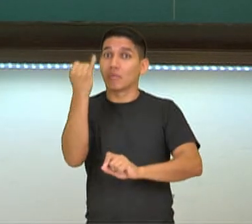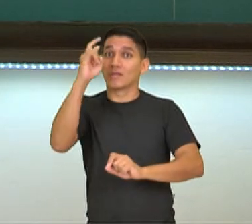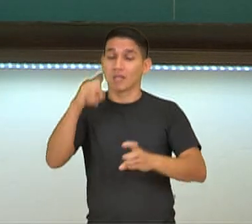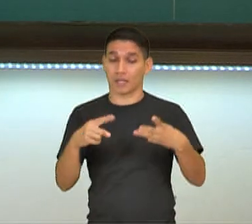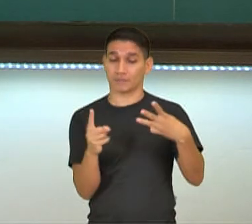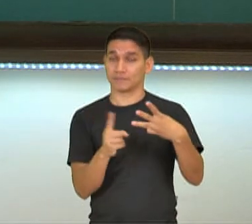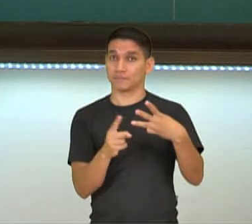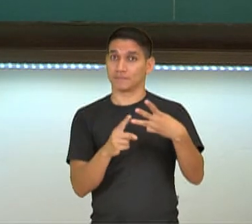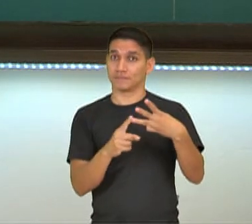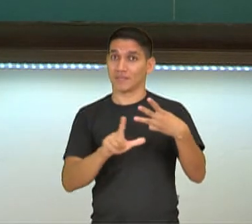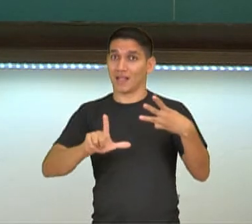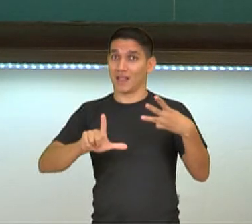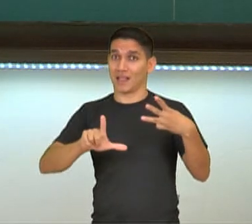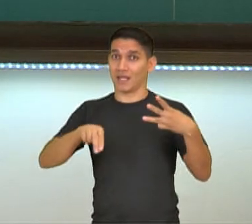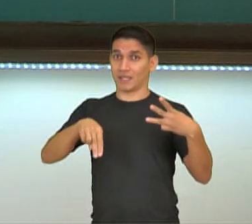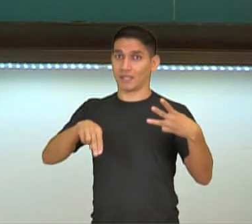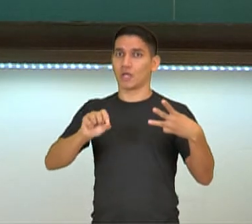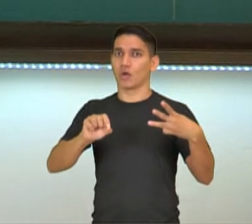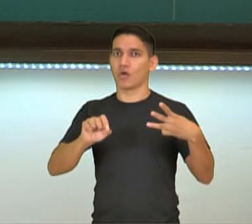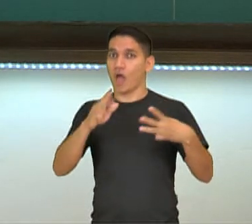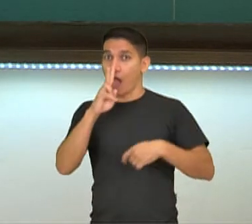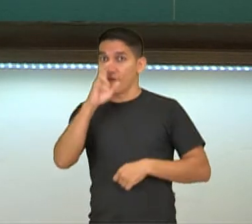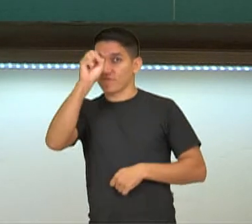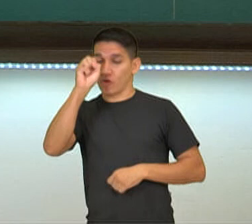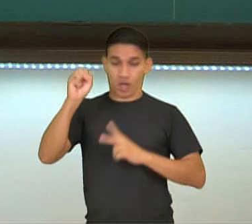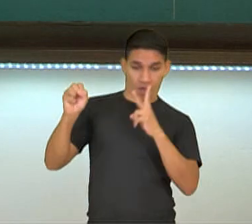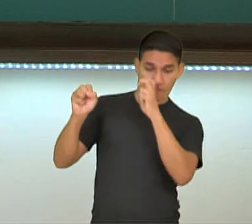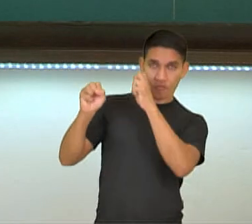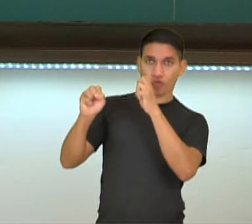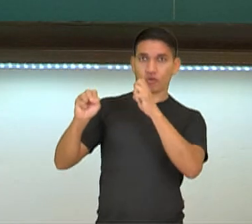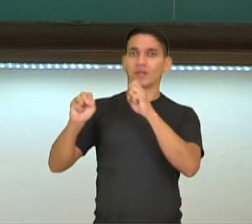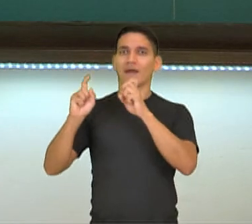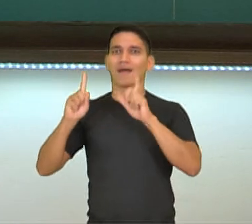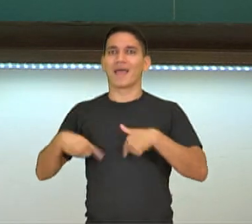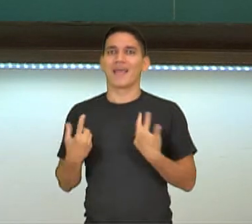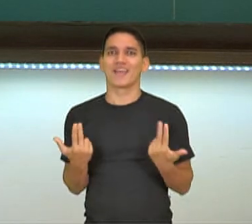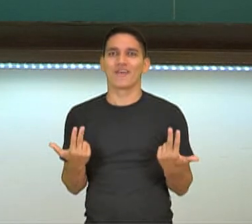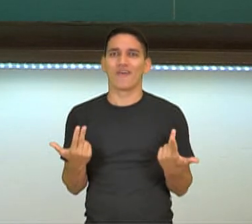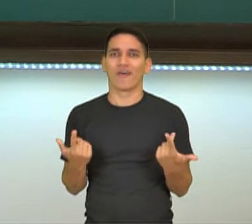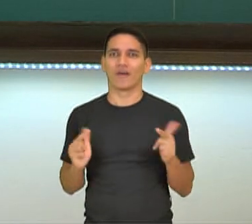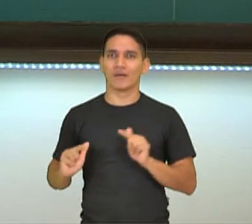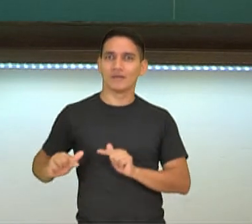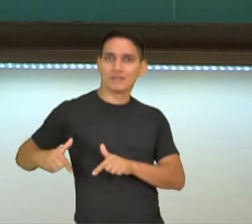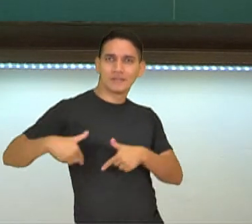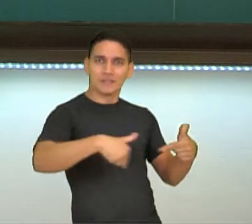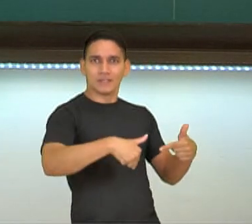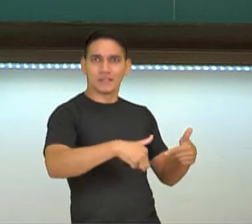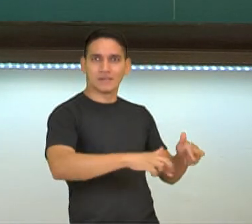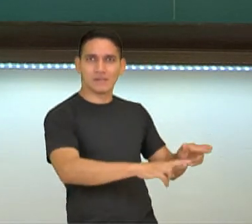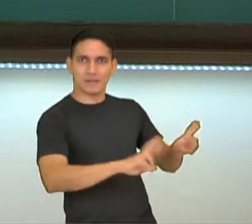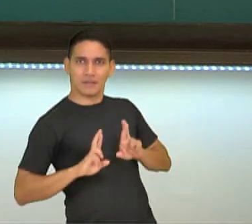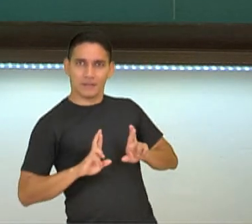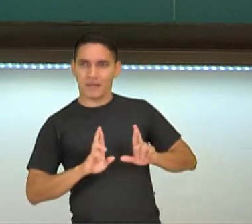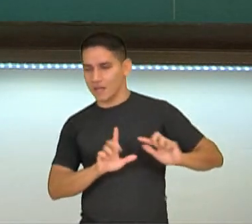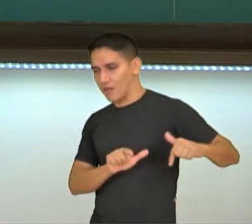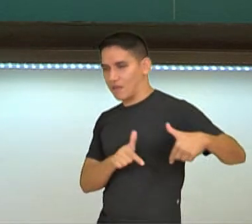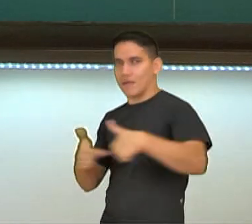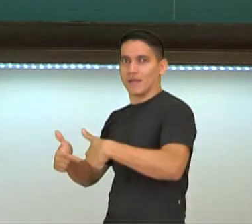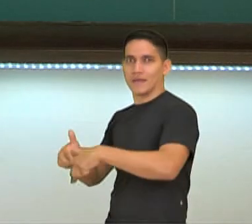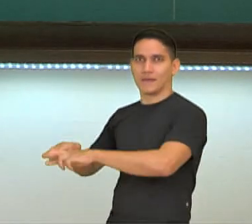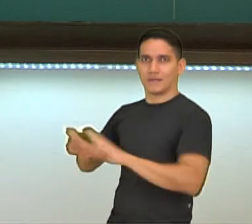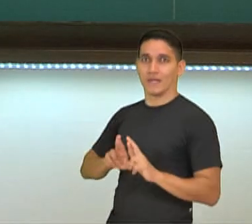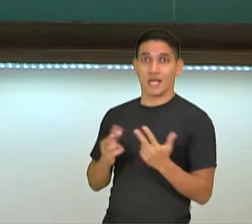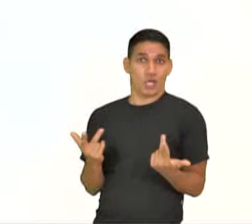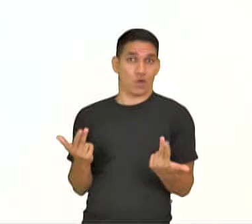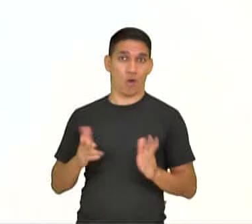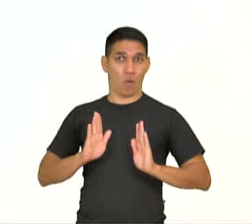A força trocada entre ambas as forças são iguais, ok? Em módulo. Então,